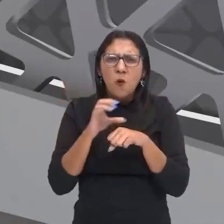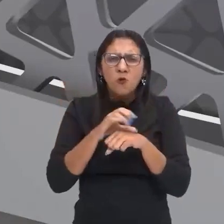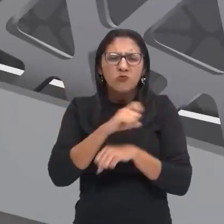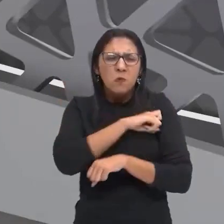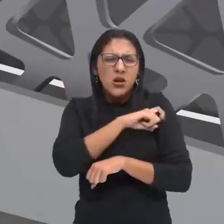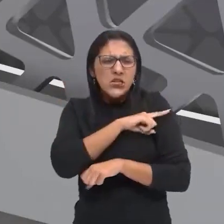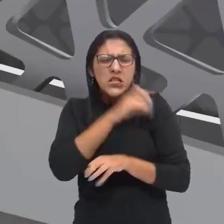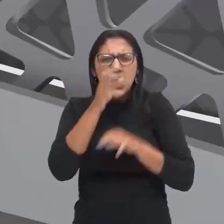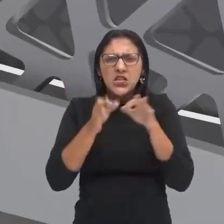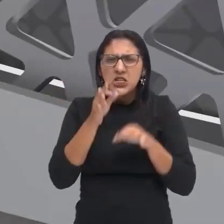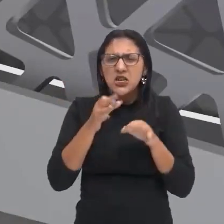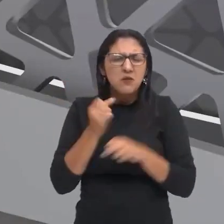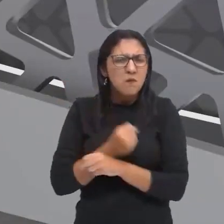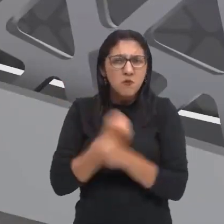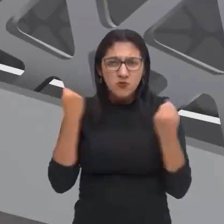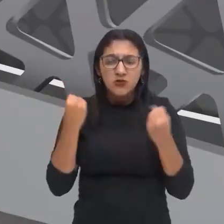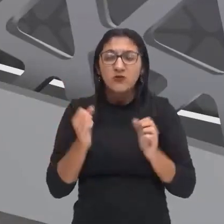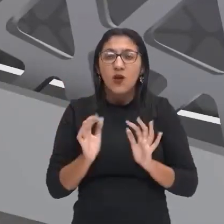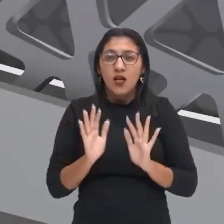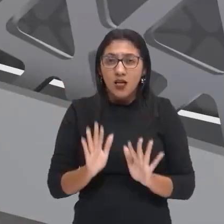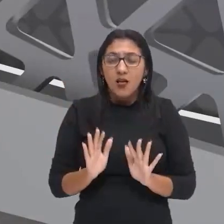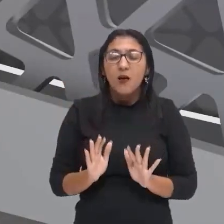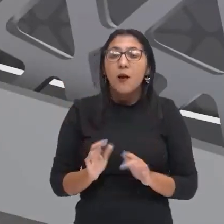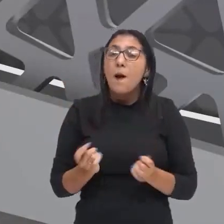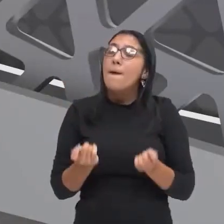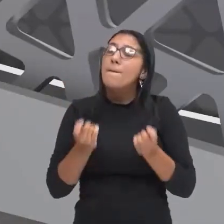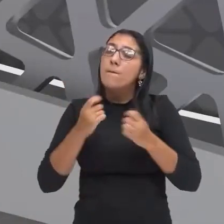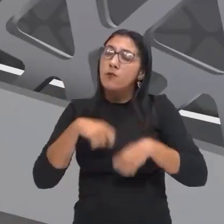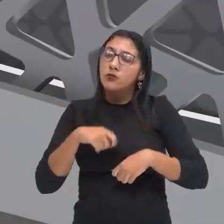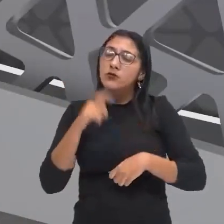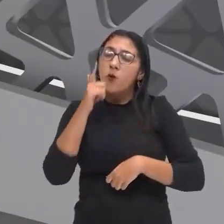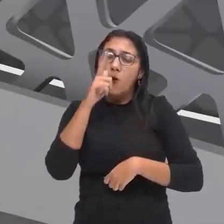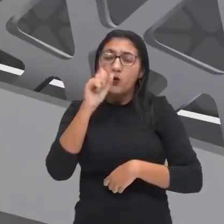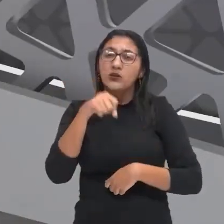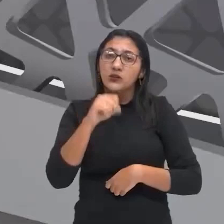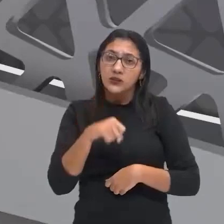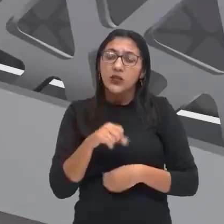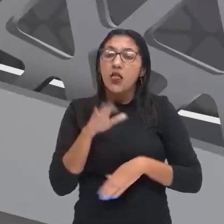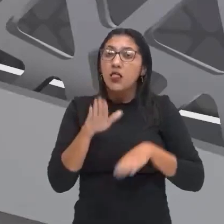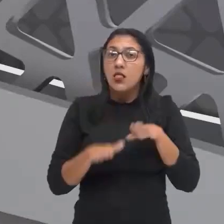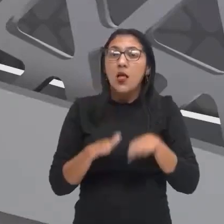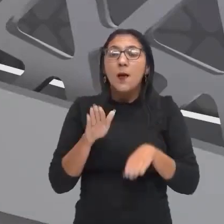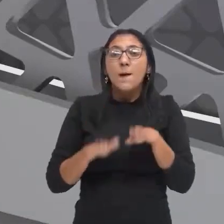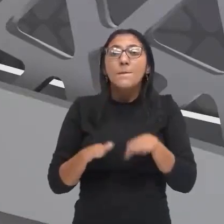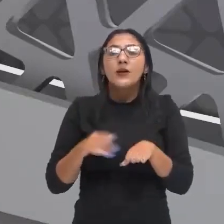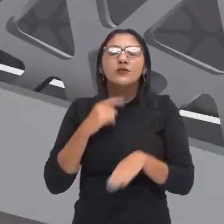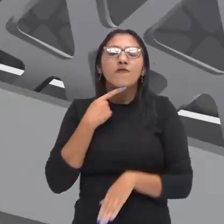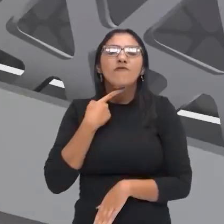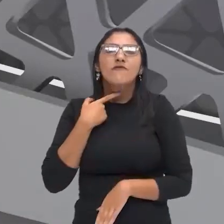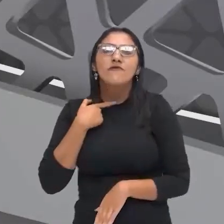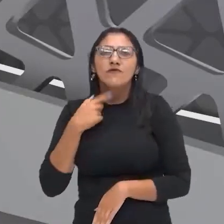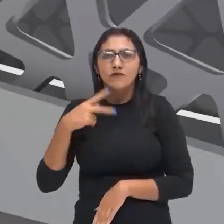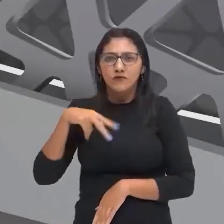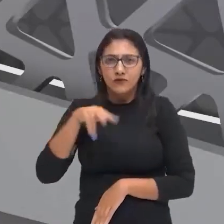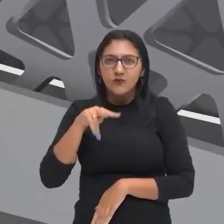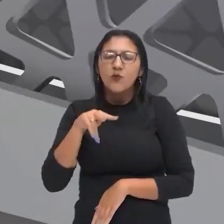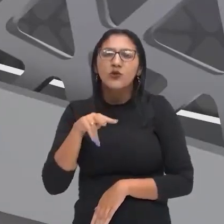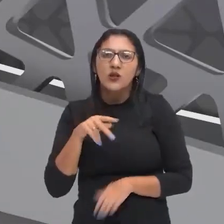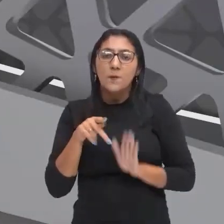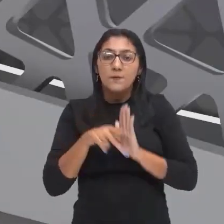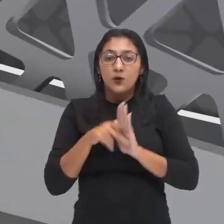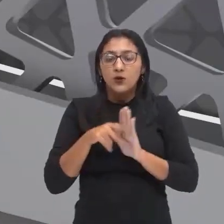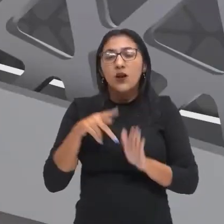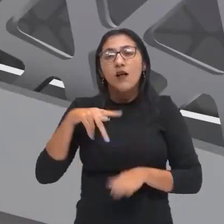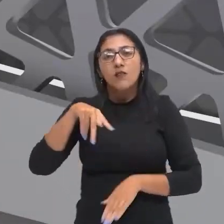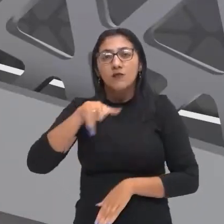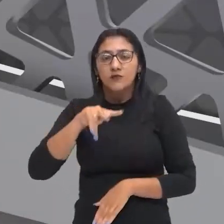de diversas formas. E isso está dentro da questão de desenvolver os seus pontos fortes e as suas habilidades. Mas